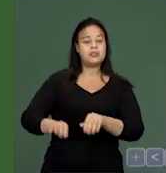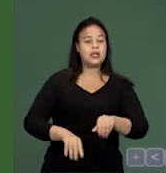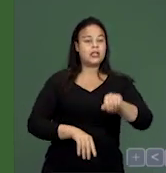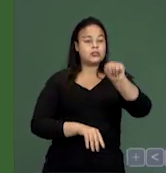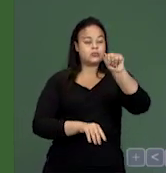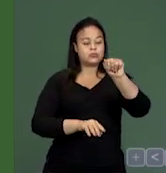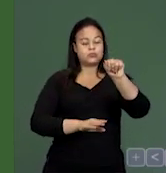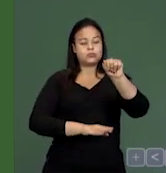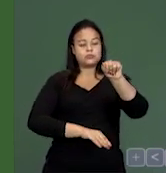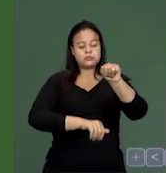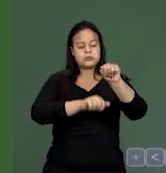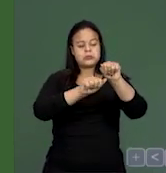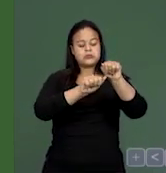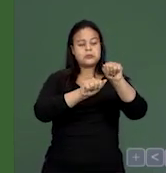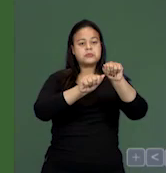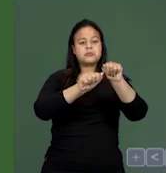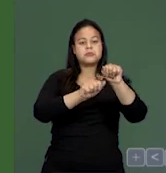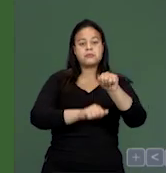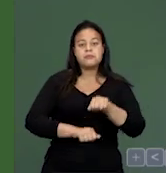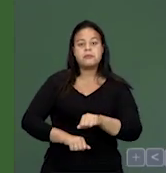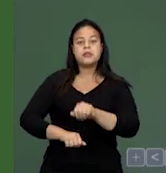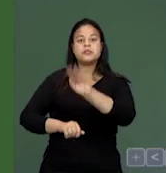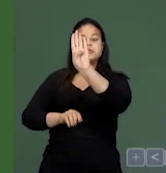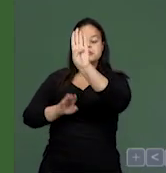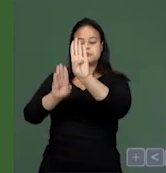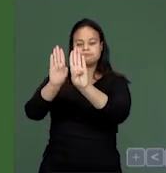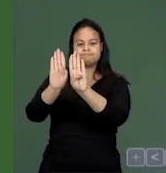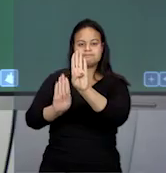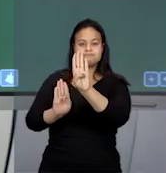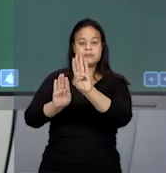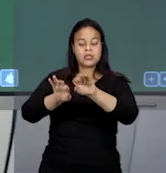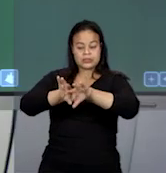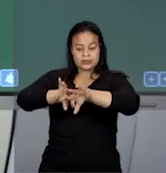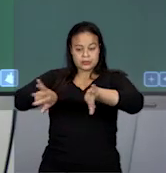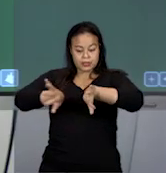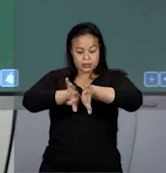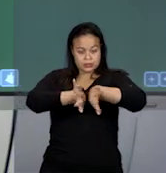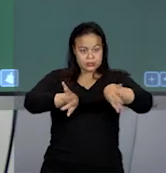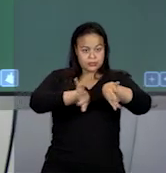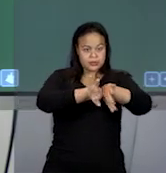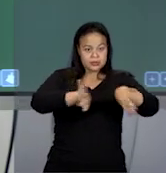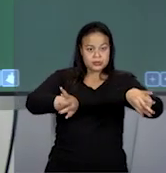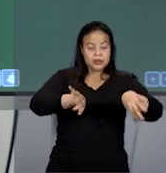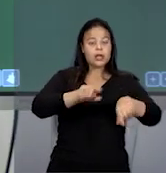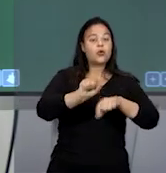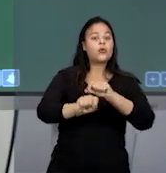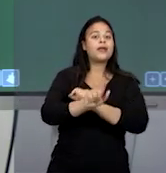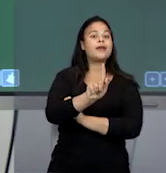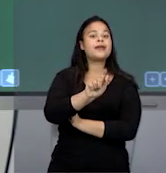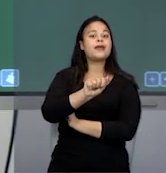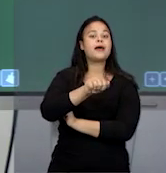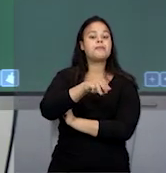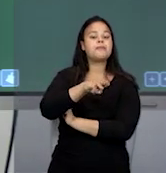Azinho, Bzão, Bzinho. Separando os gametas, nós já sabemos. Então, ó,